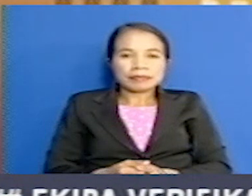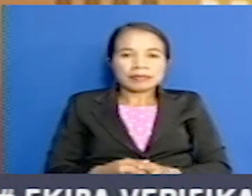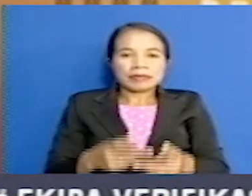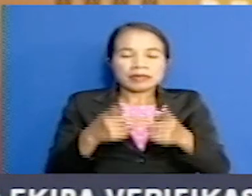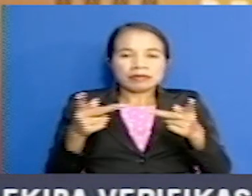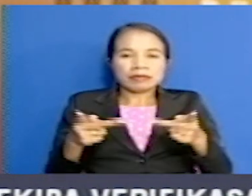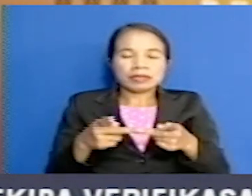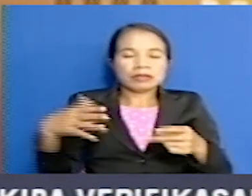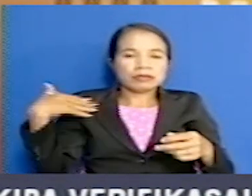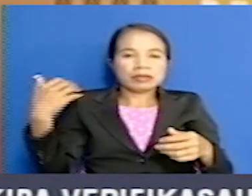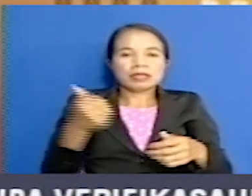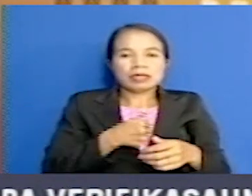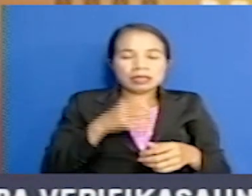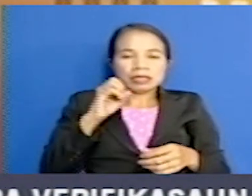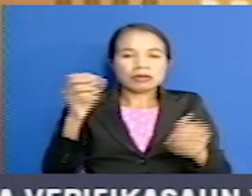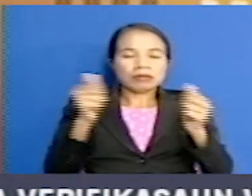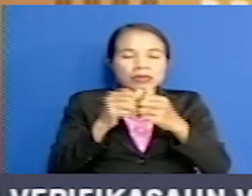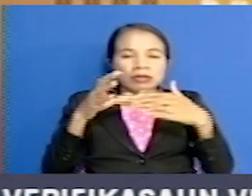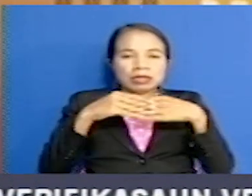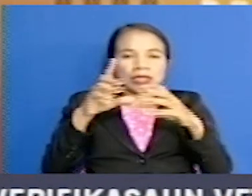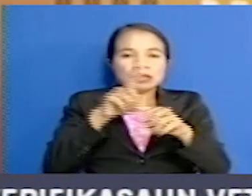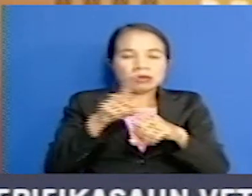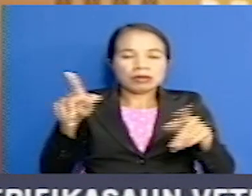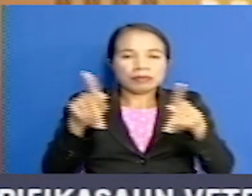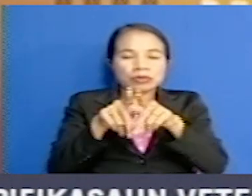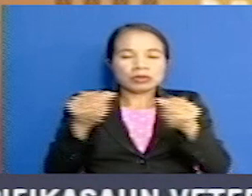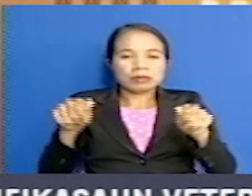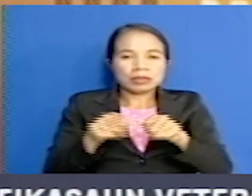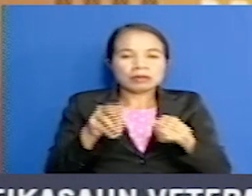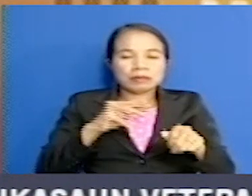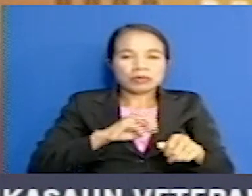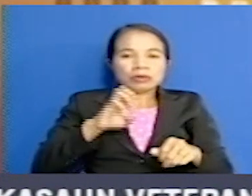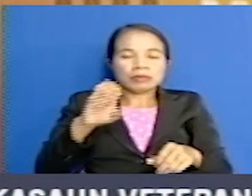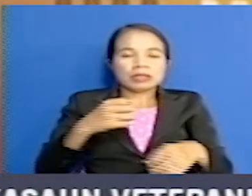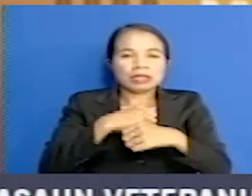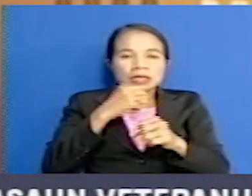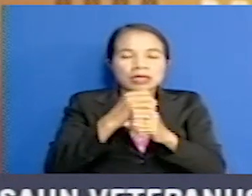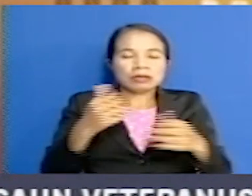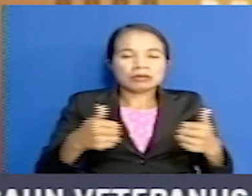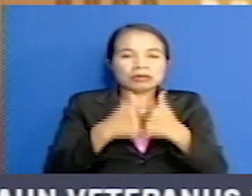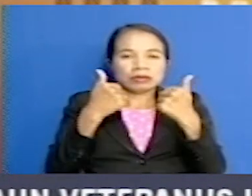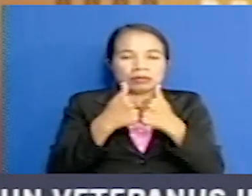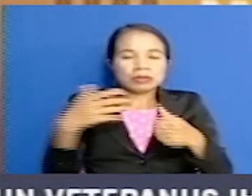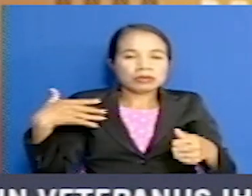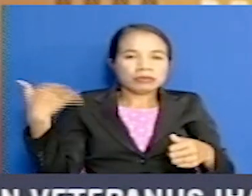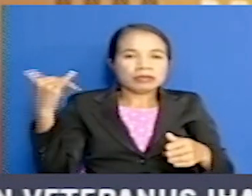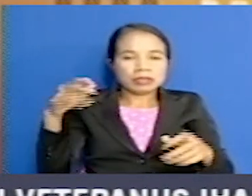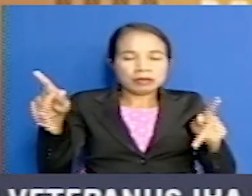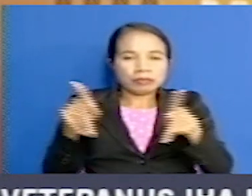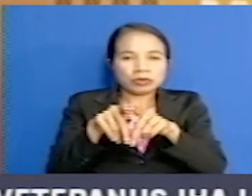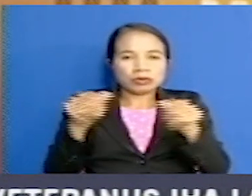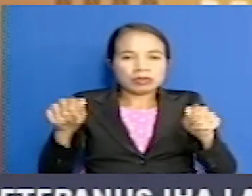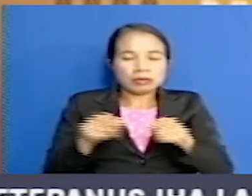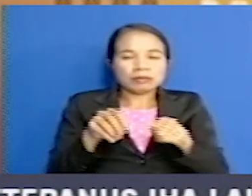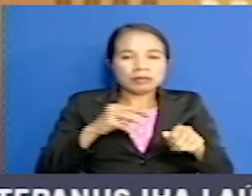Centros Juventude Ainaro, o autoria desse local posto administrativo Maubici, cria jogo futsal Natal Cup, mas jovens se reposto